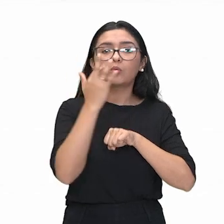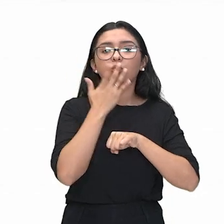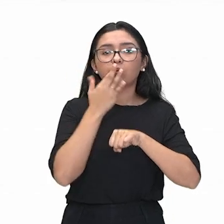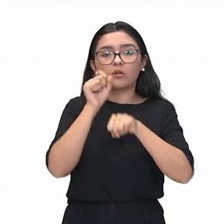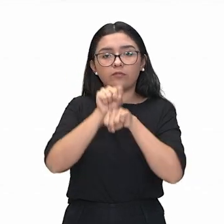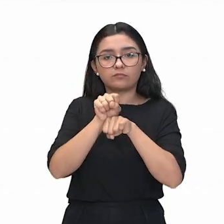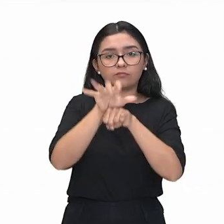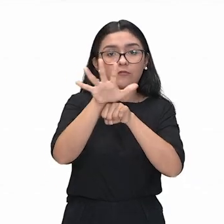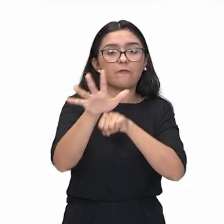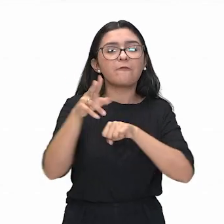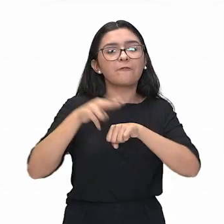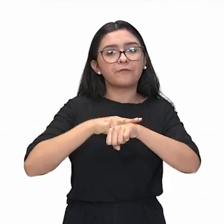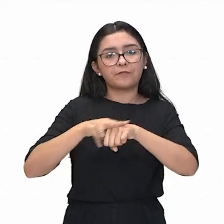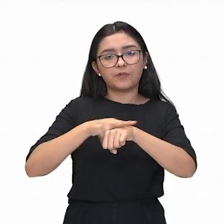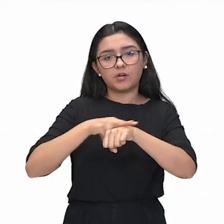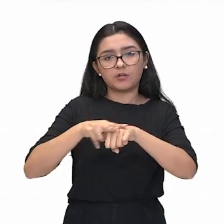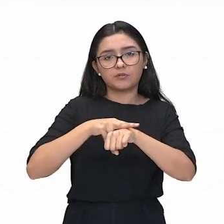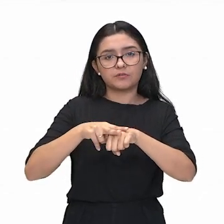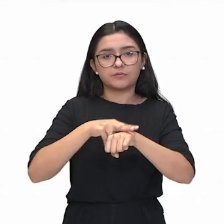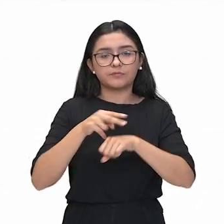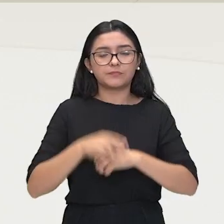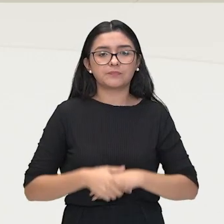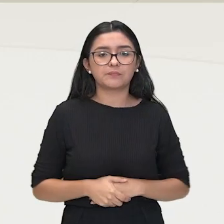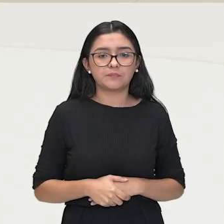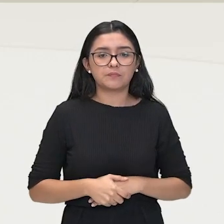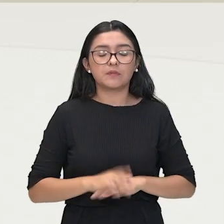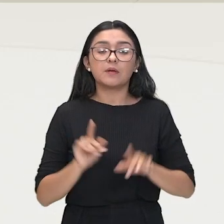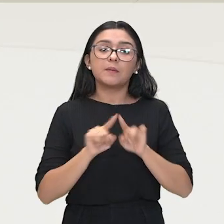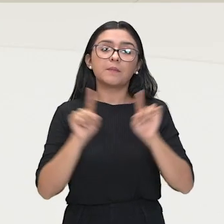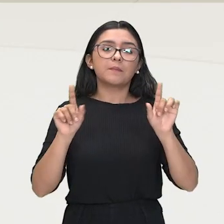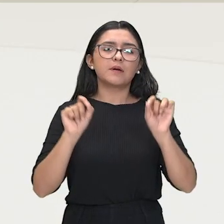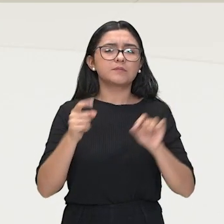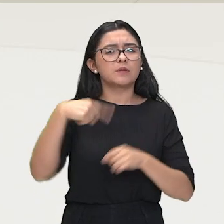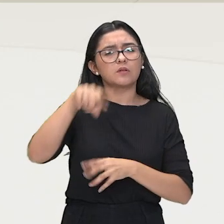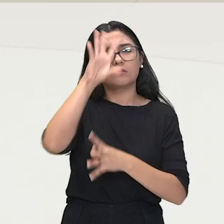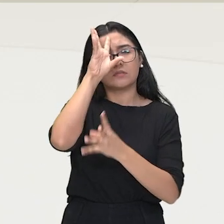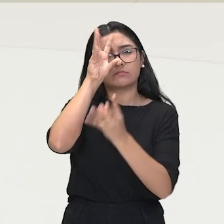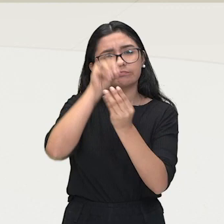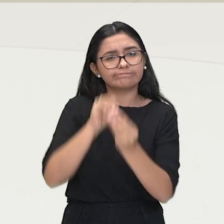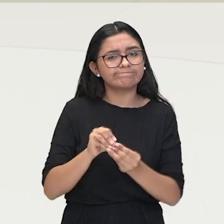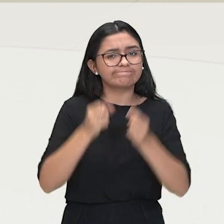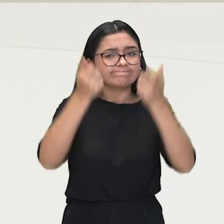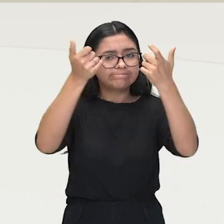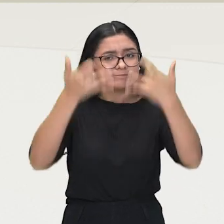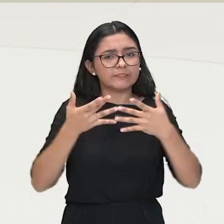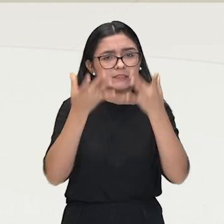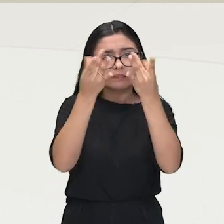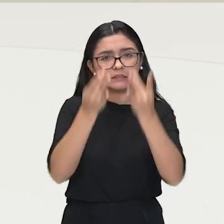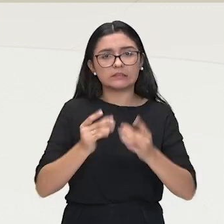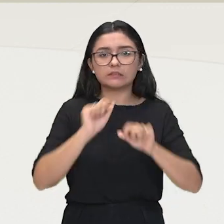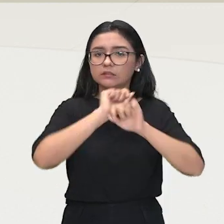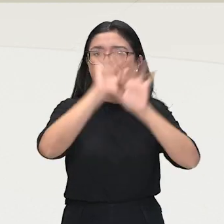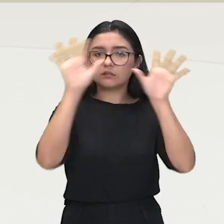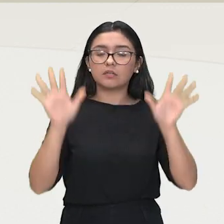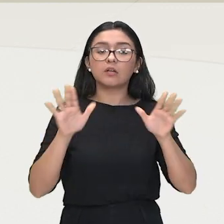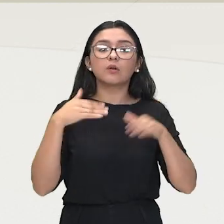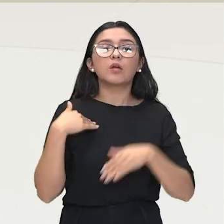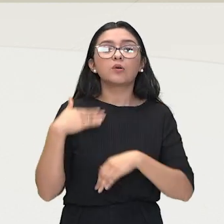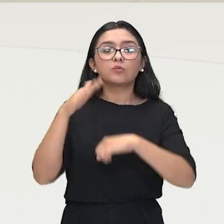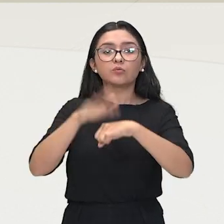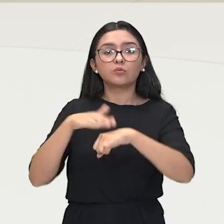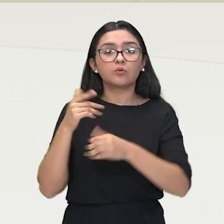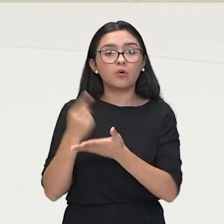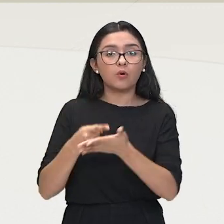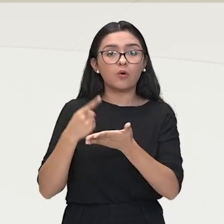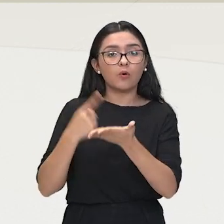reflete o verde. E para isso, para tu entender bem melhor do que isso acontece, eu chamei um professor aqui que eu